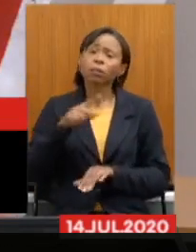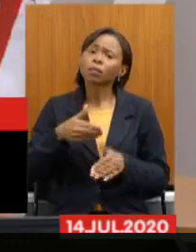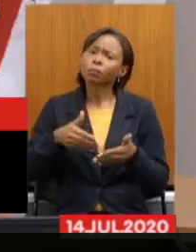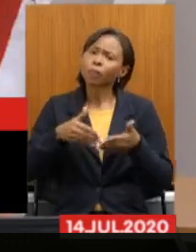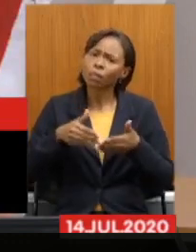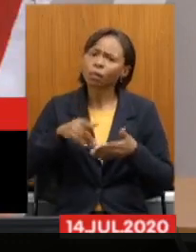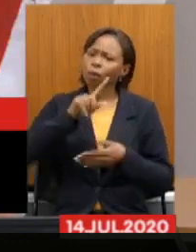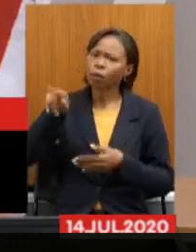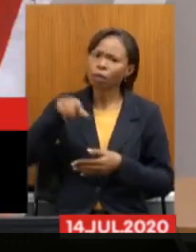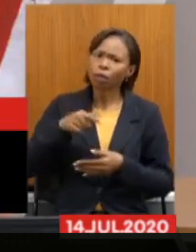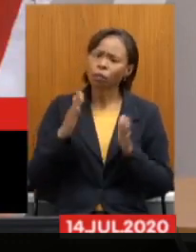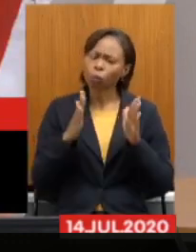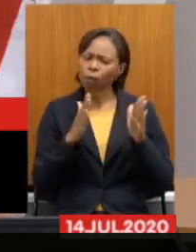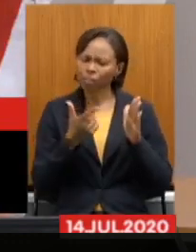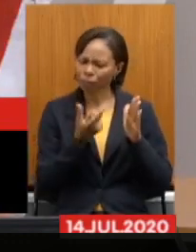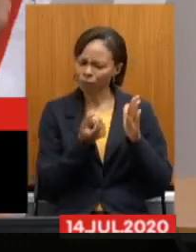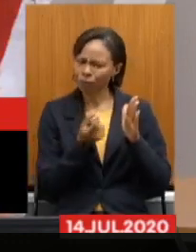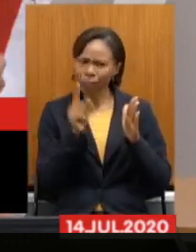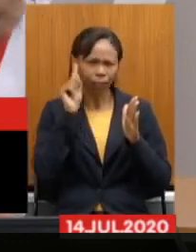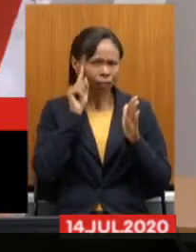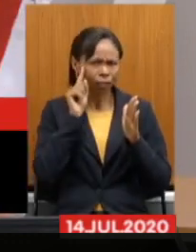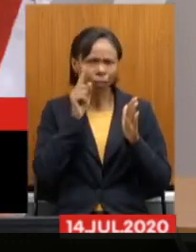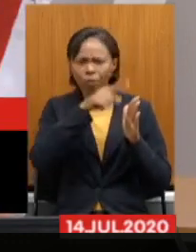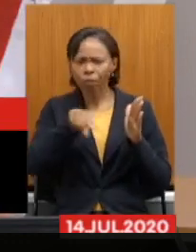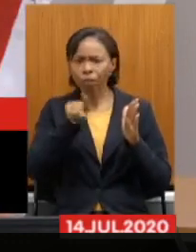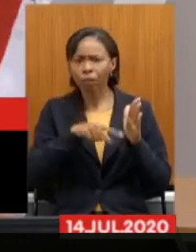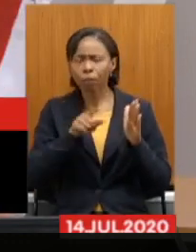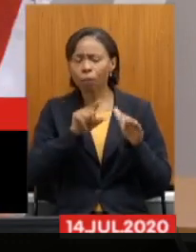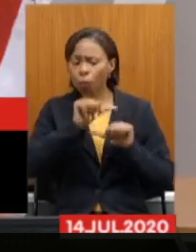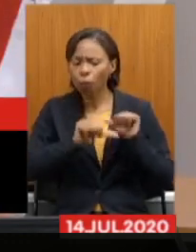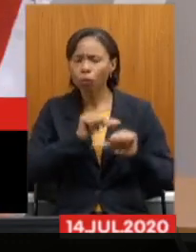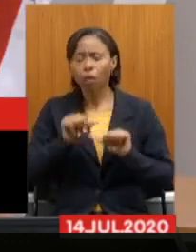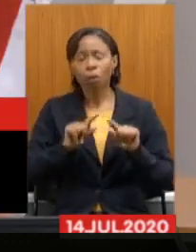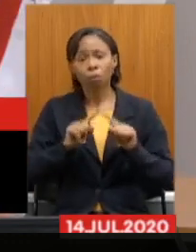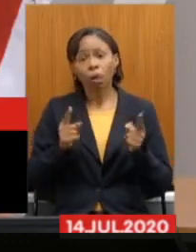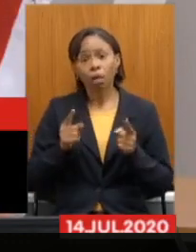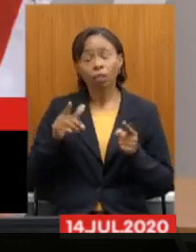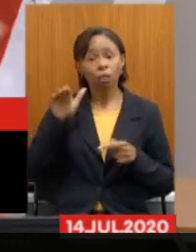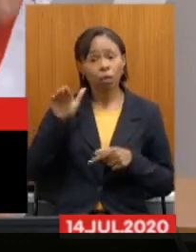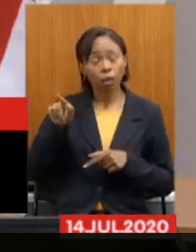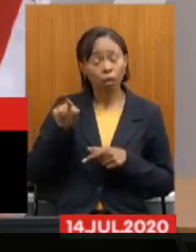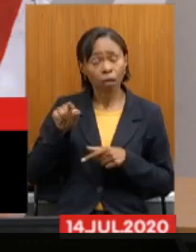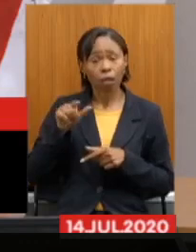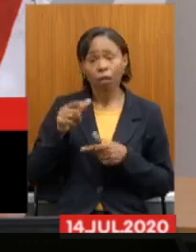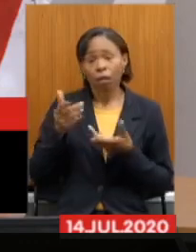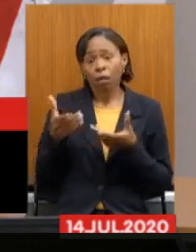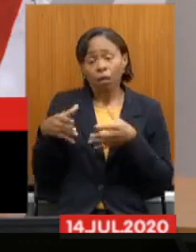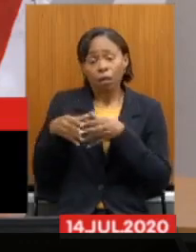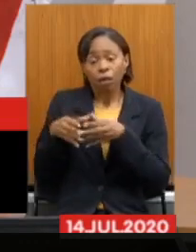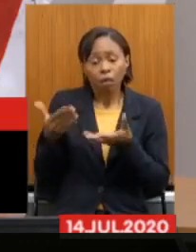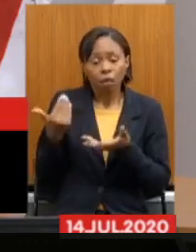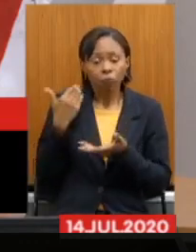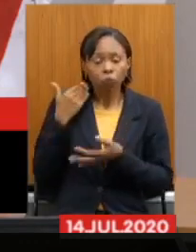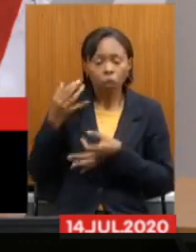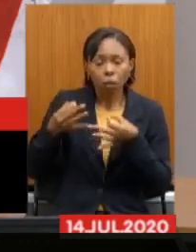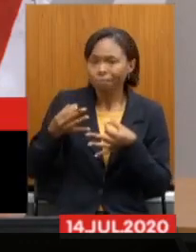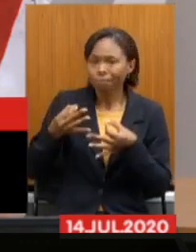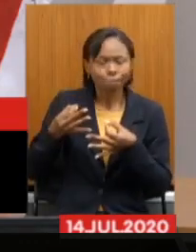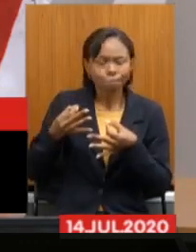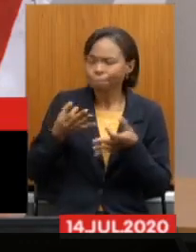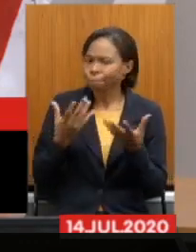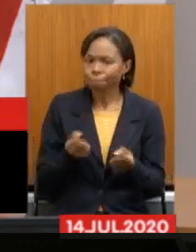suspendesse os prazos. E até isso a nossa corredoria nos negou. E foi mais incisivo ainda. Por